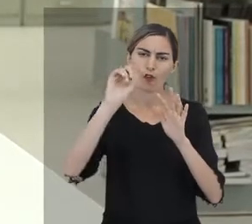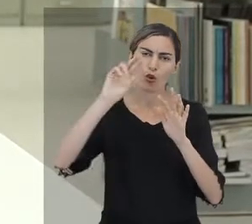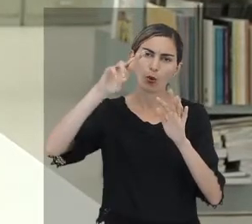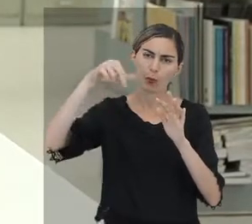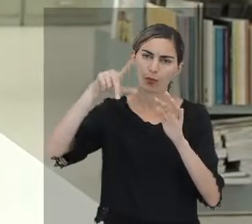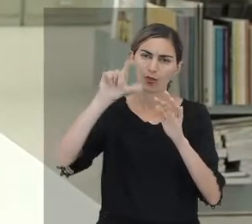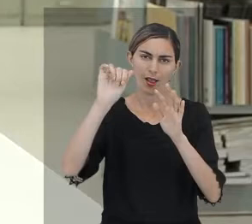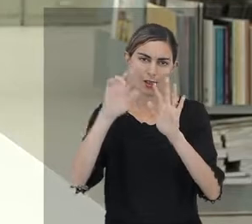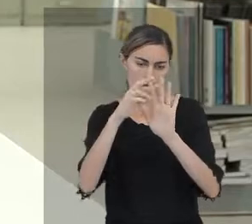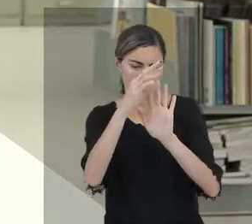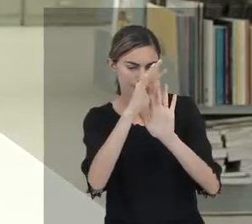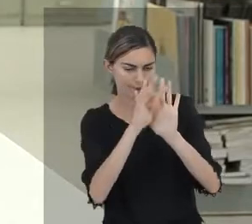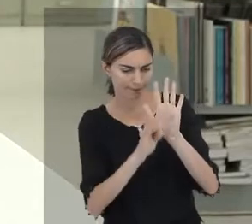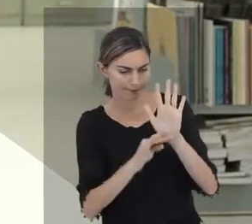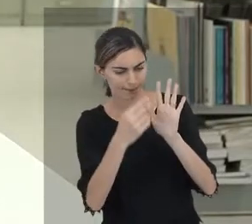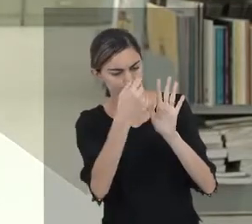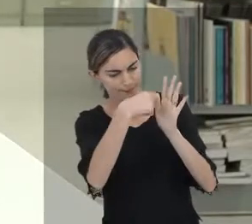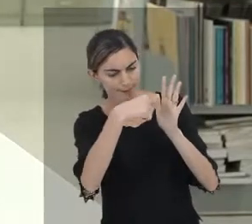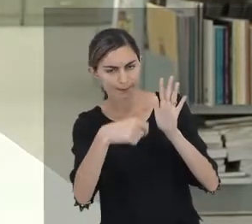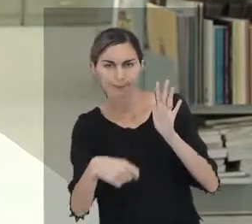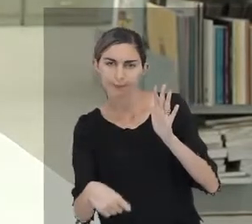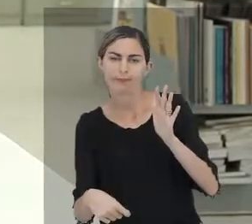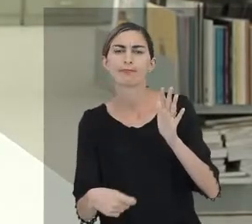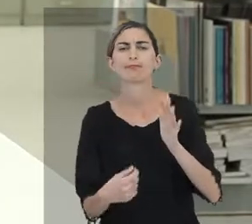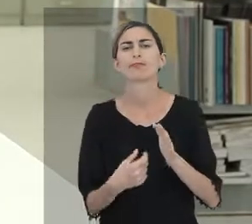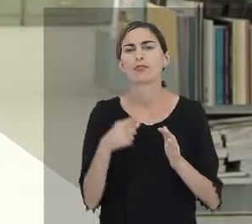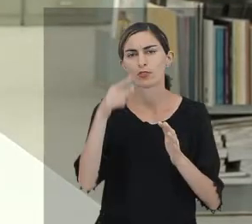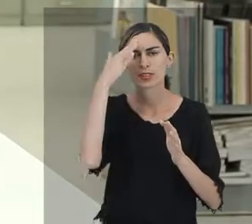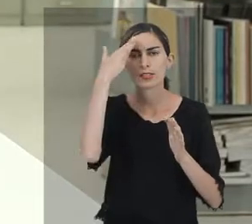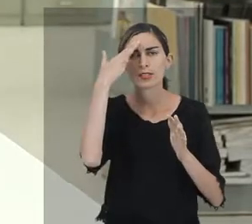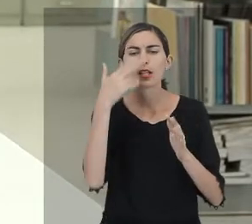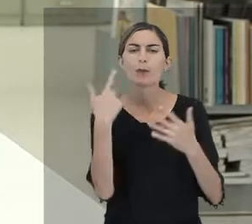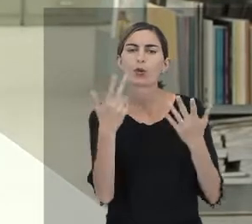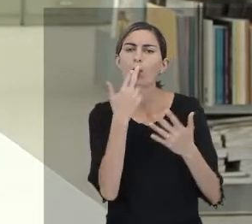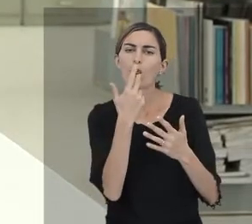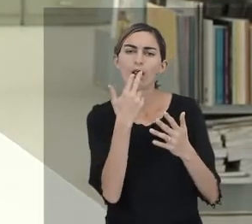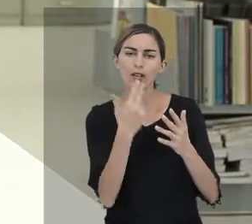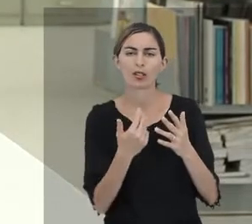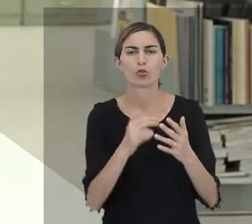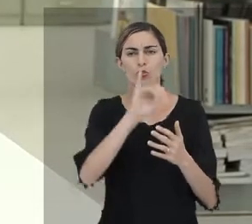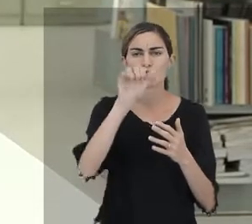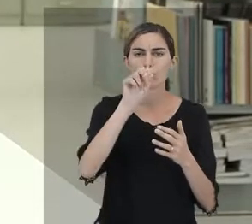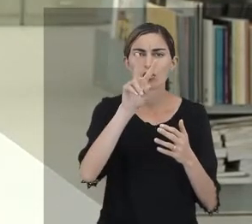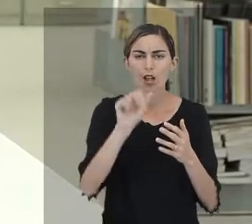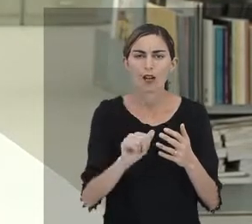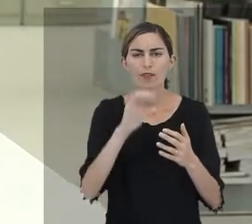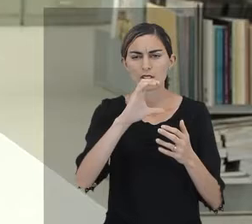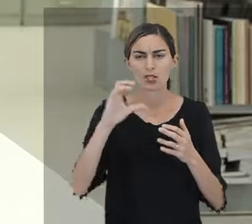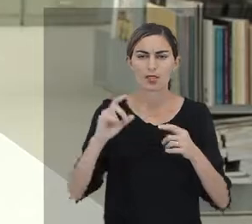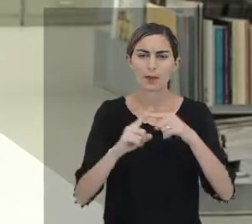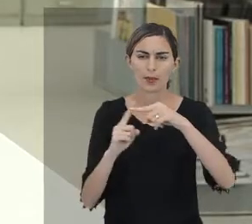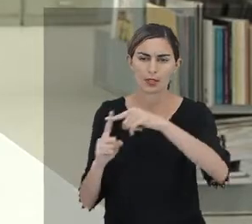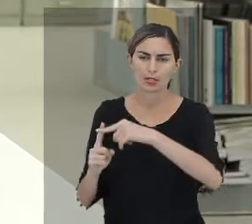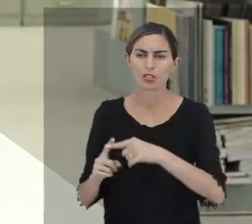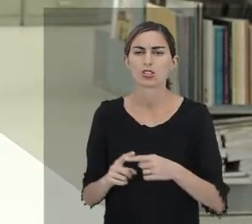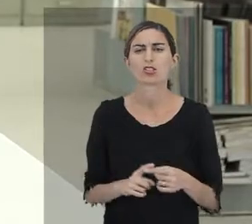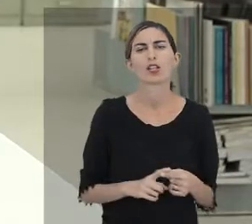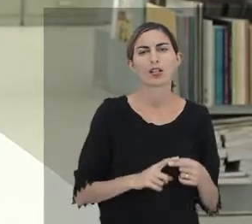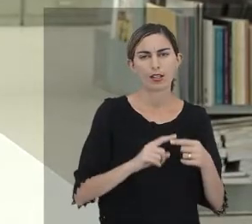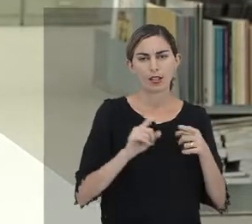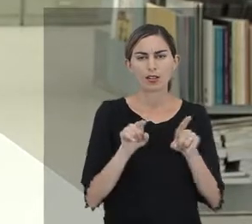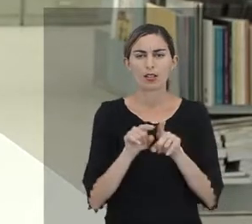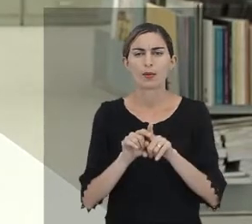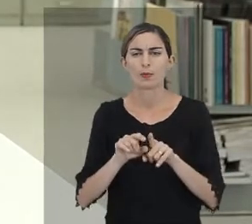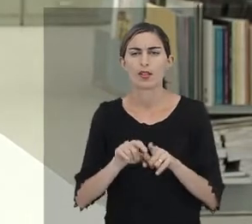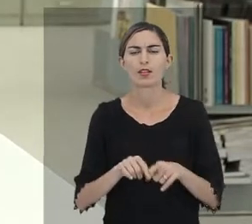que pergunta a você quais linguagens de programação você sabe. Então, vai aparecer as opções Java, C++, C#